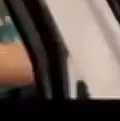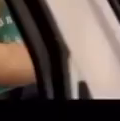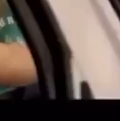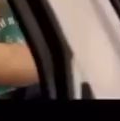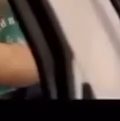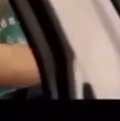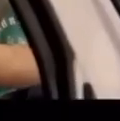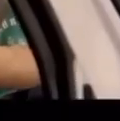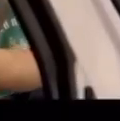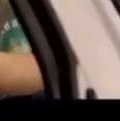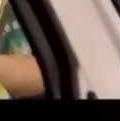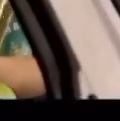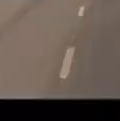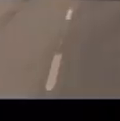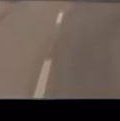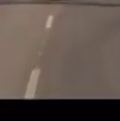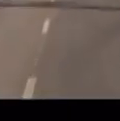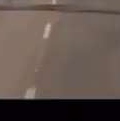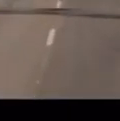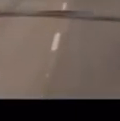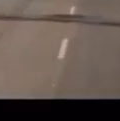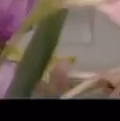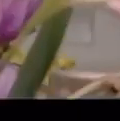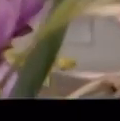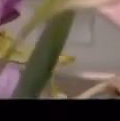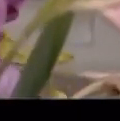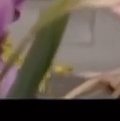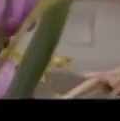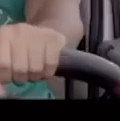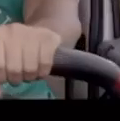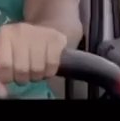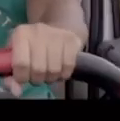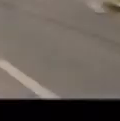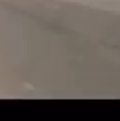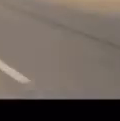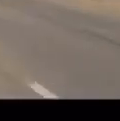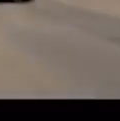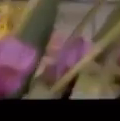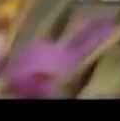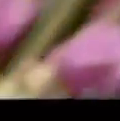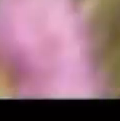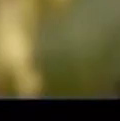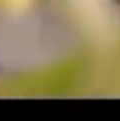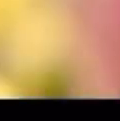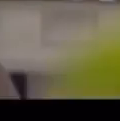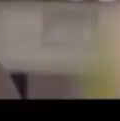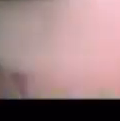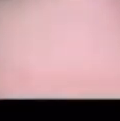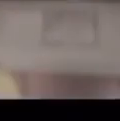Agradece a vida e segue na luta. Sem medo de seguir em frente.